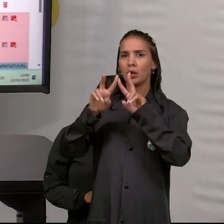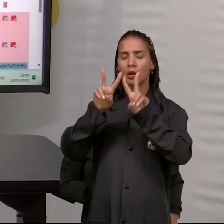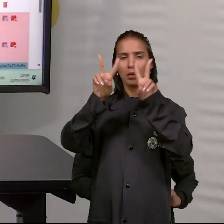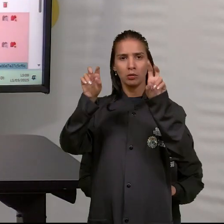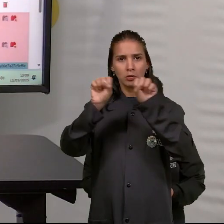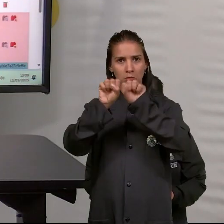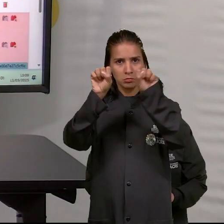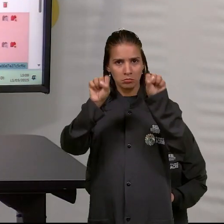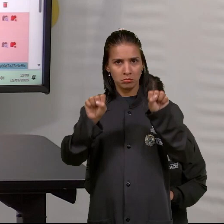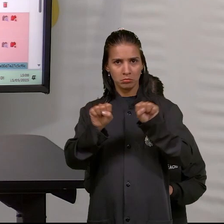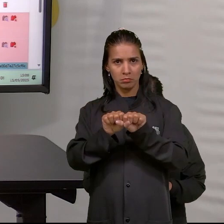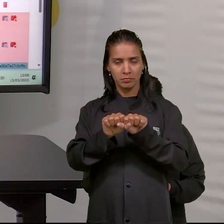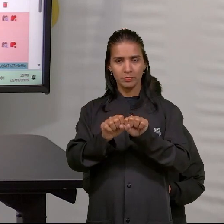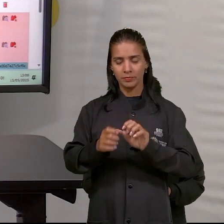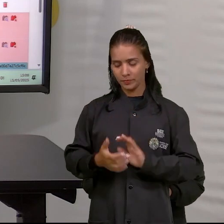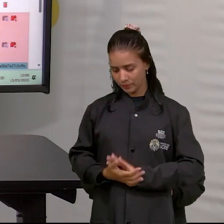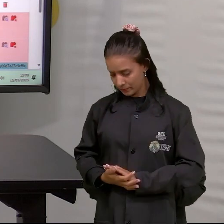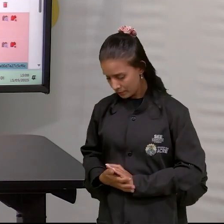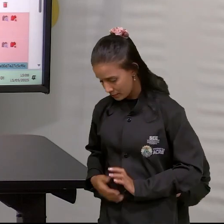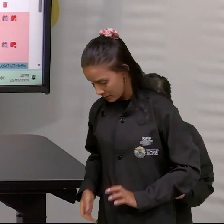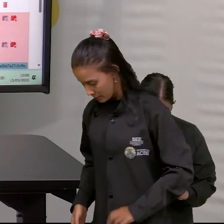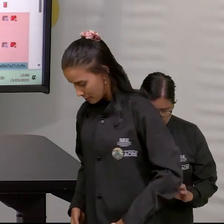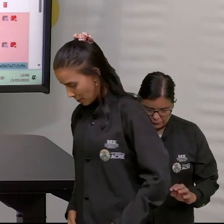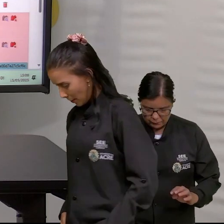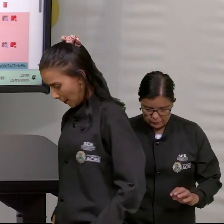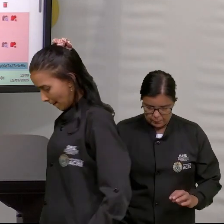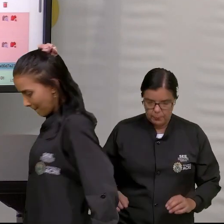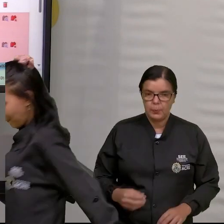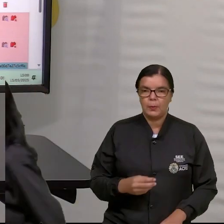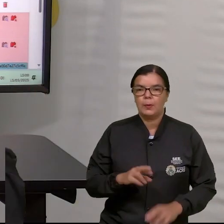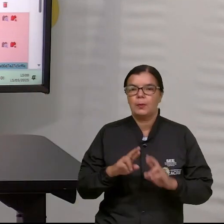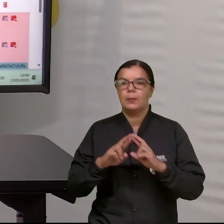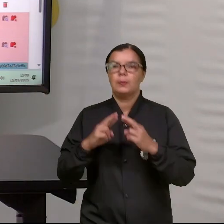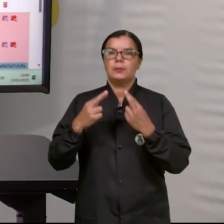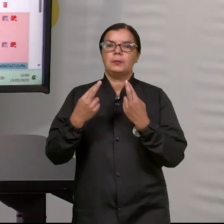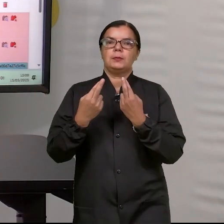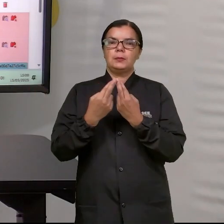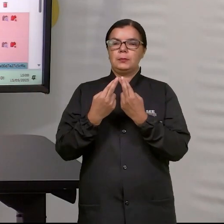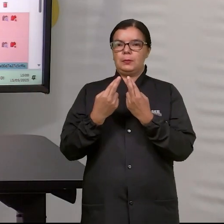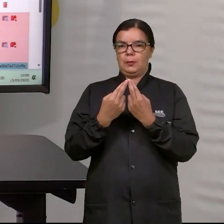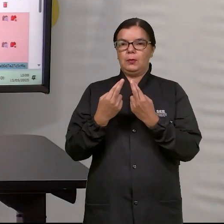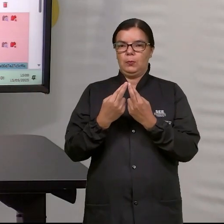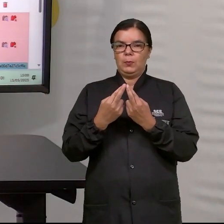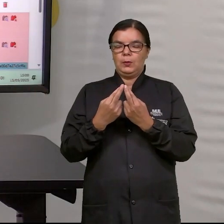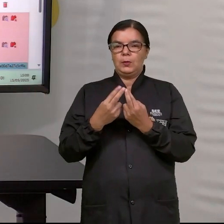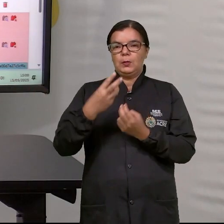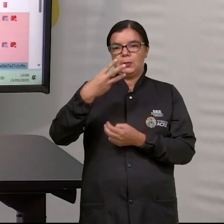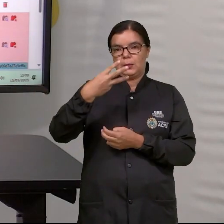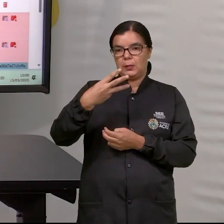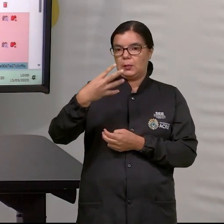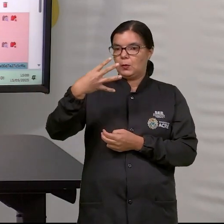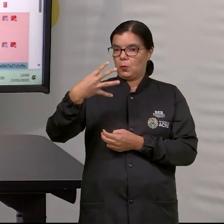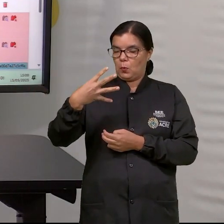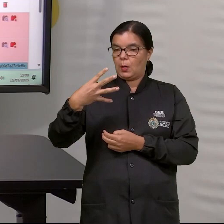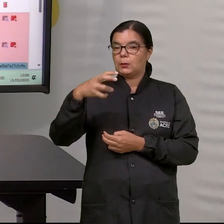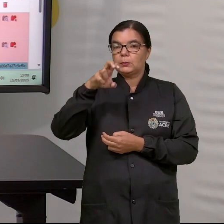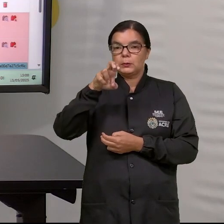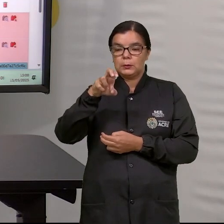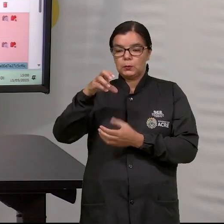reunião vai ter que participar dessa reunião, sei lá, vamos falar, 3, 4, 5 setores diferentes do seu